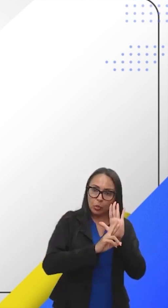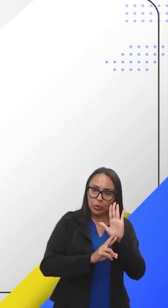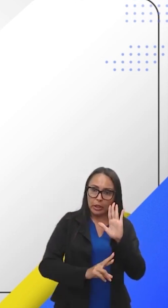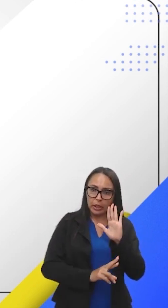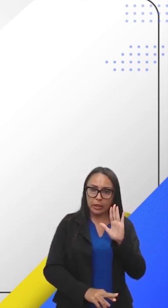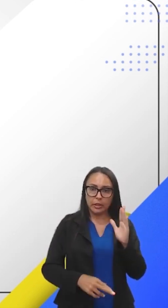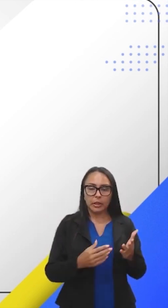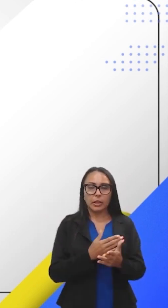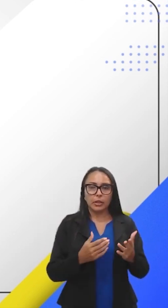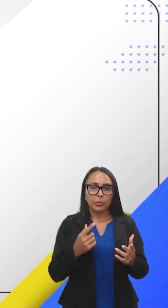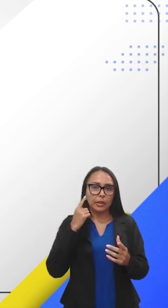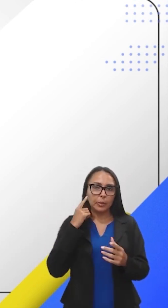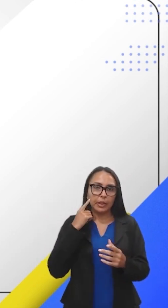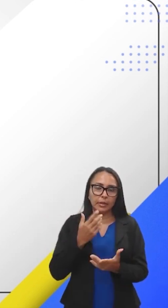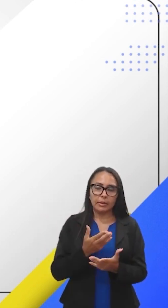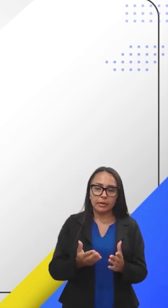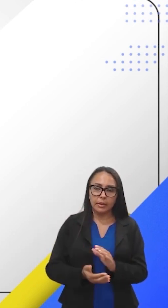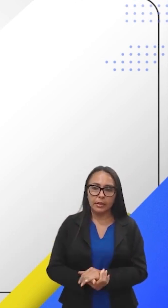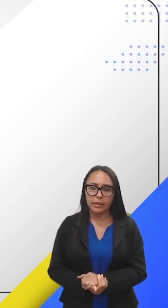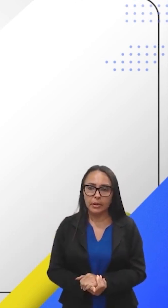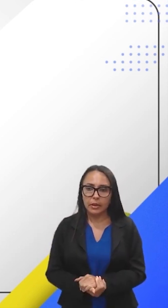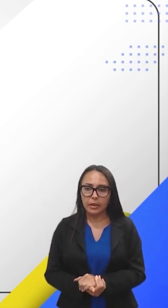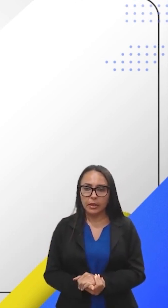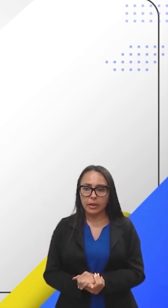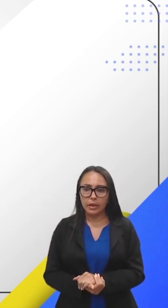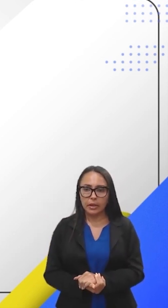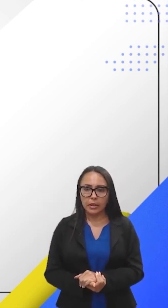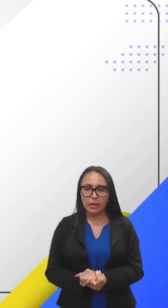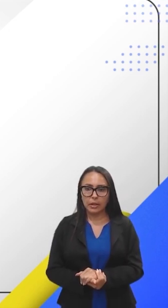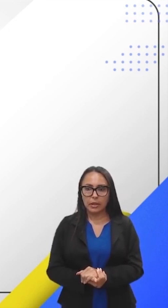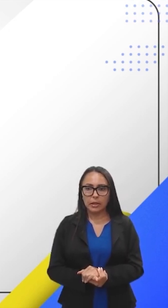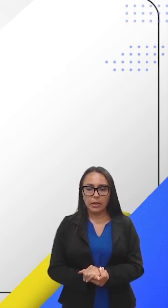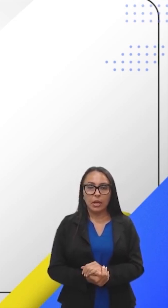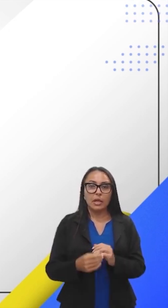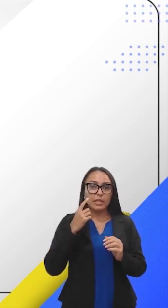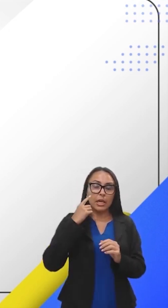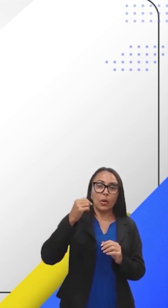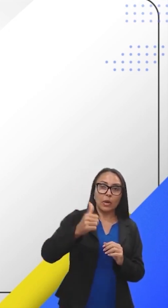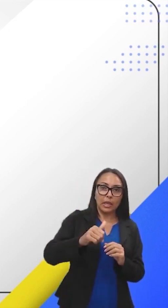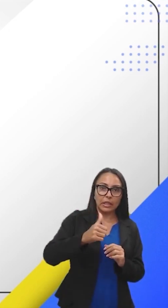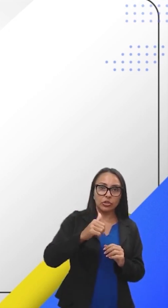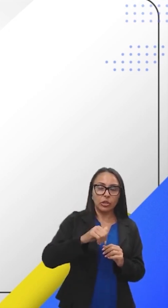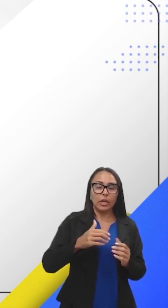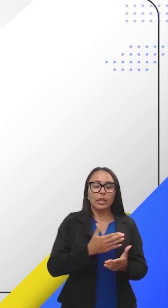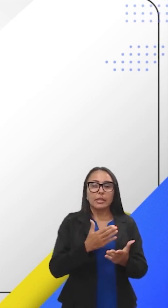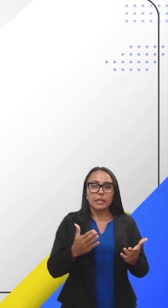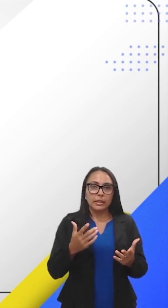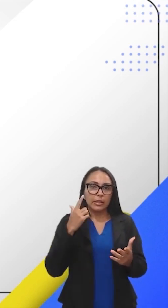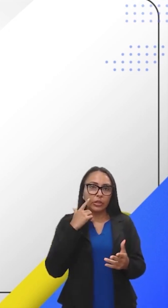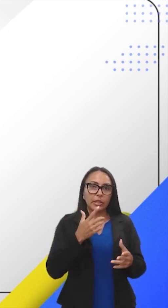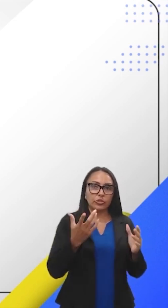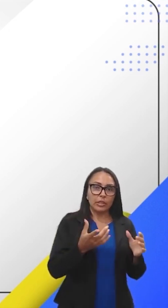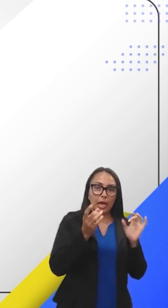fáceis de usar, isso no caso de sites, redes sociais, e se no Analytics muita gente abandona o carro de compra. E por